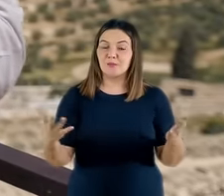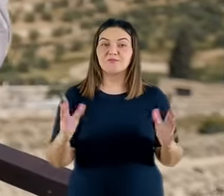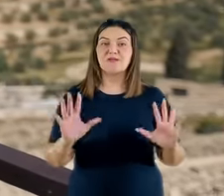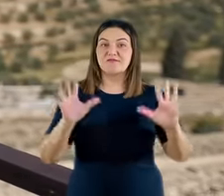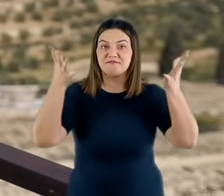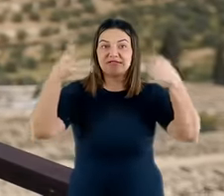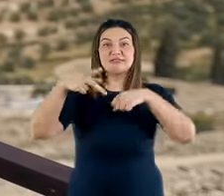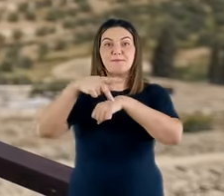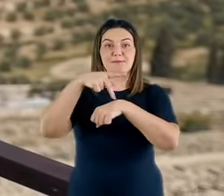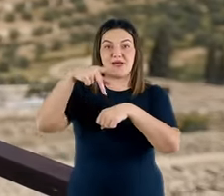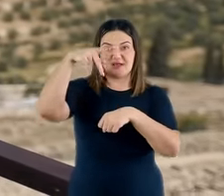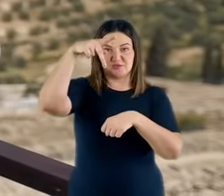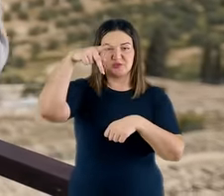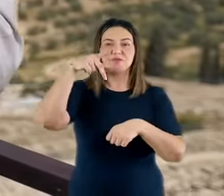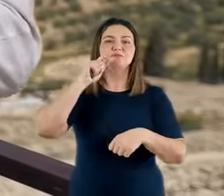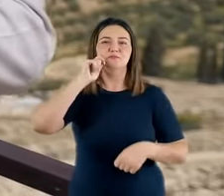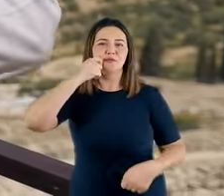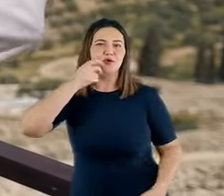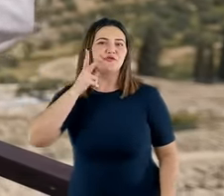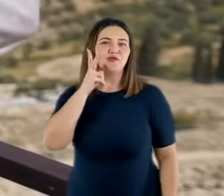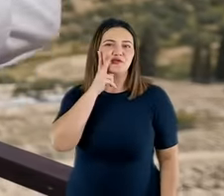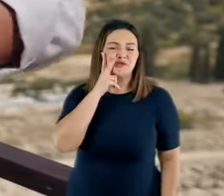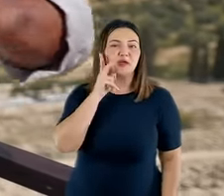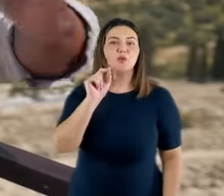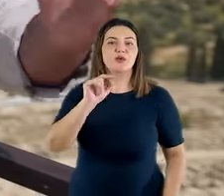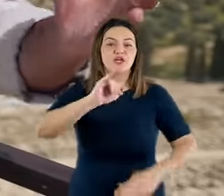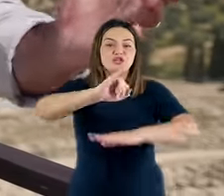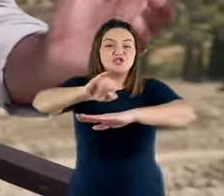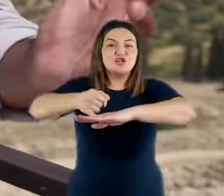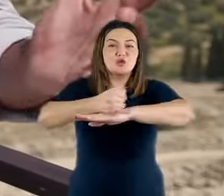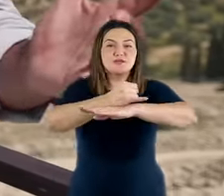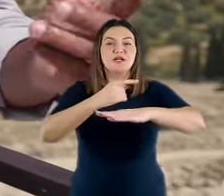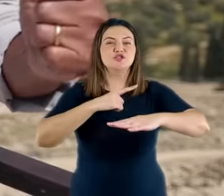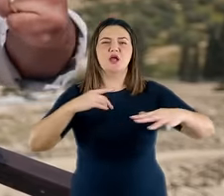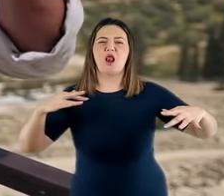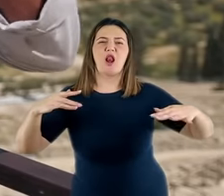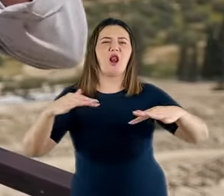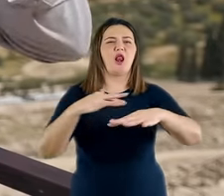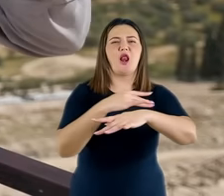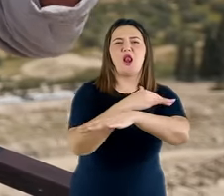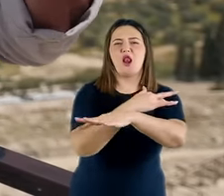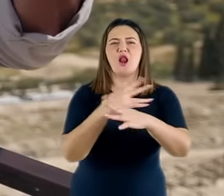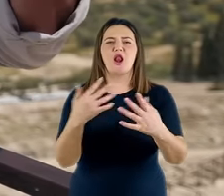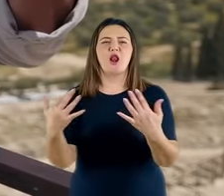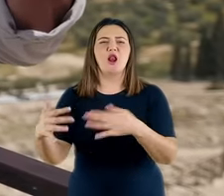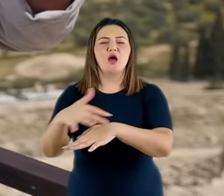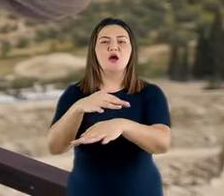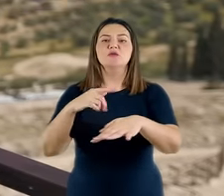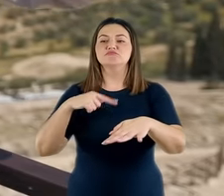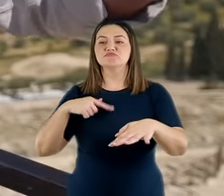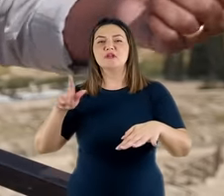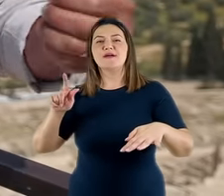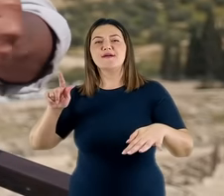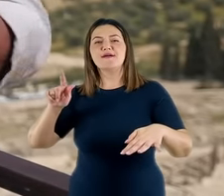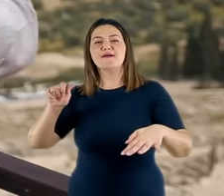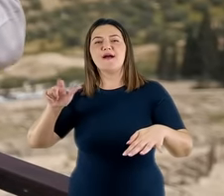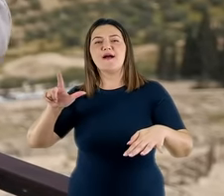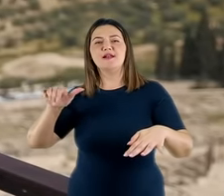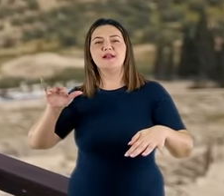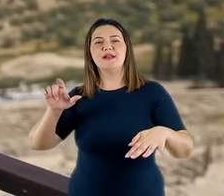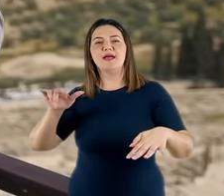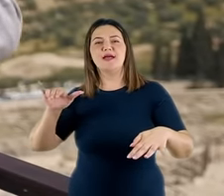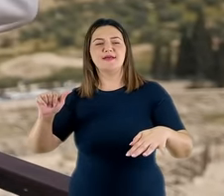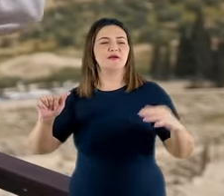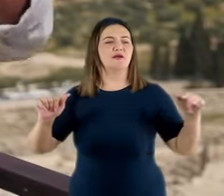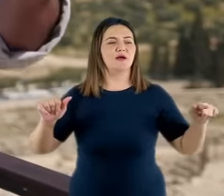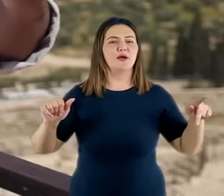Bem, na festa da Páscoa, Jerusalém ficava apinhada de peregrinos judeus que vinham de todas as partes, tanto da Galiléia quanto da